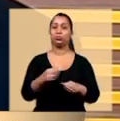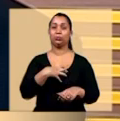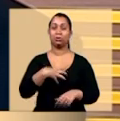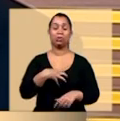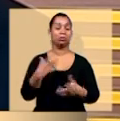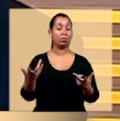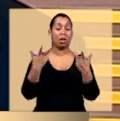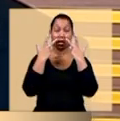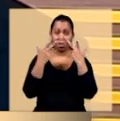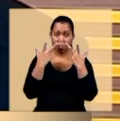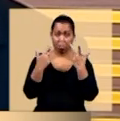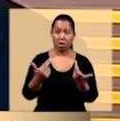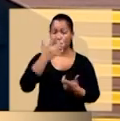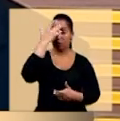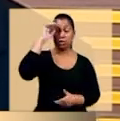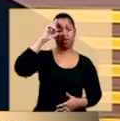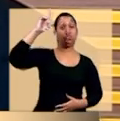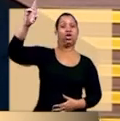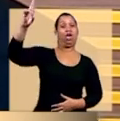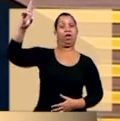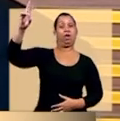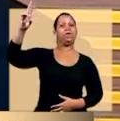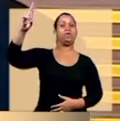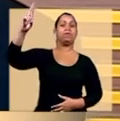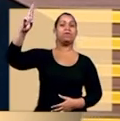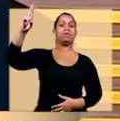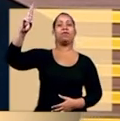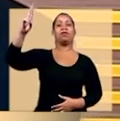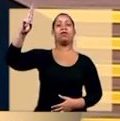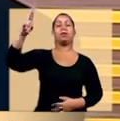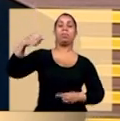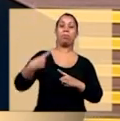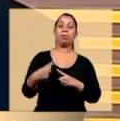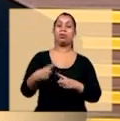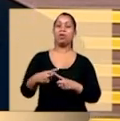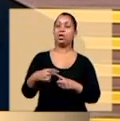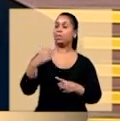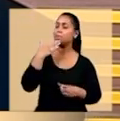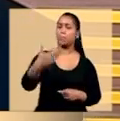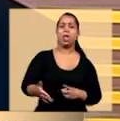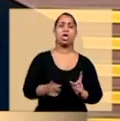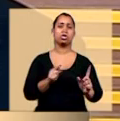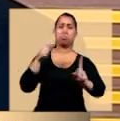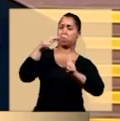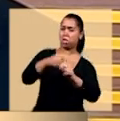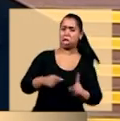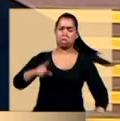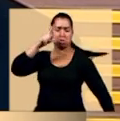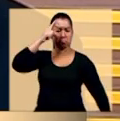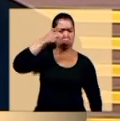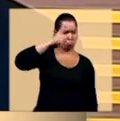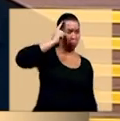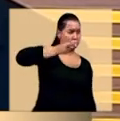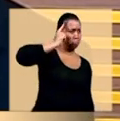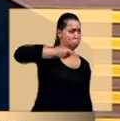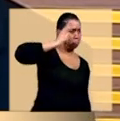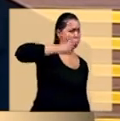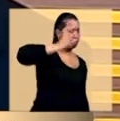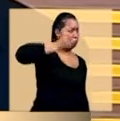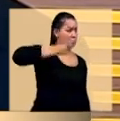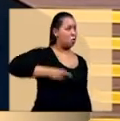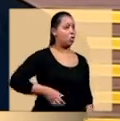níveis. Então, é comum o chefe assediar. Sim. É comum, porque ele cobra a meta, ele impõe,